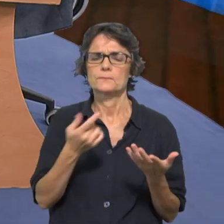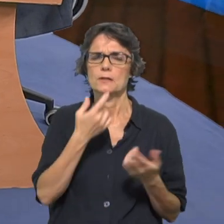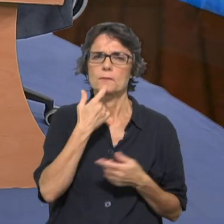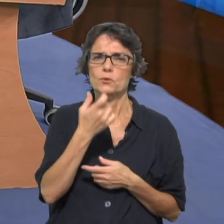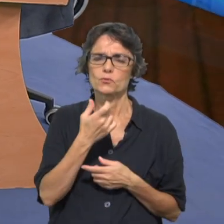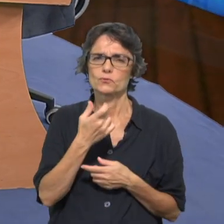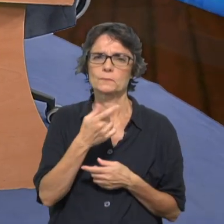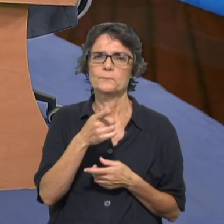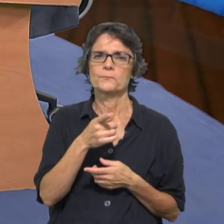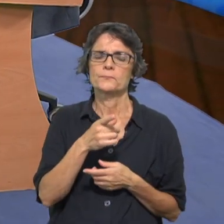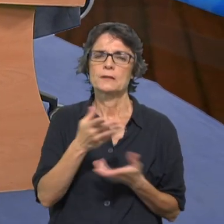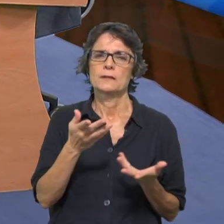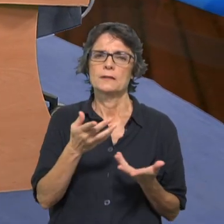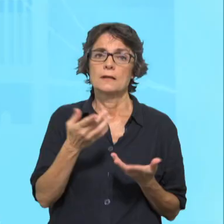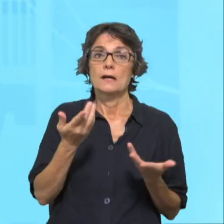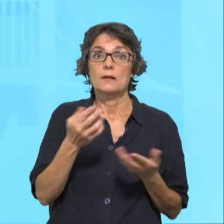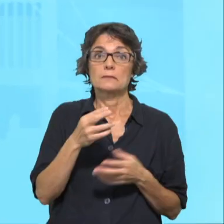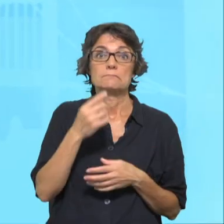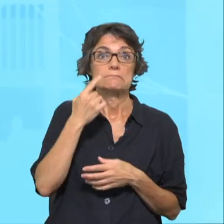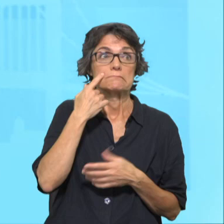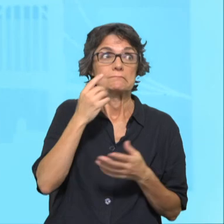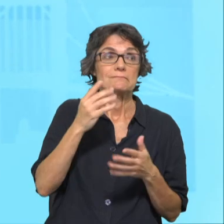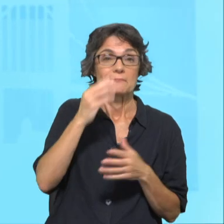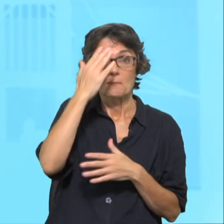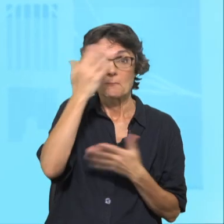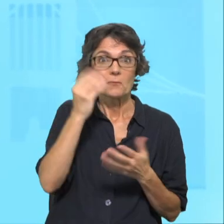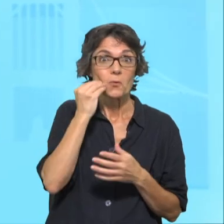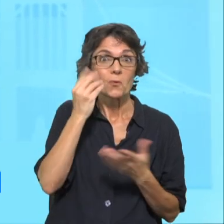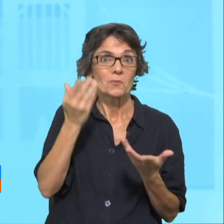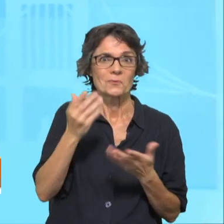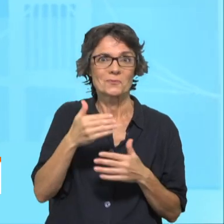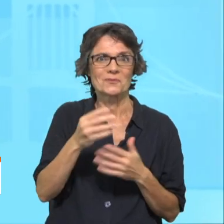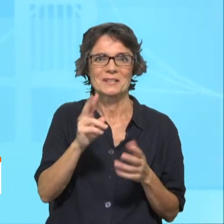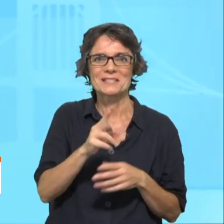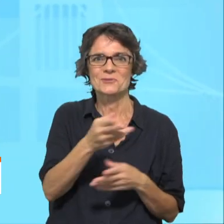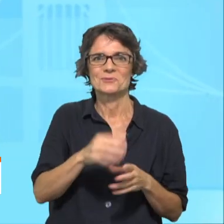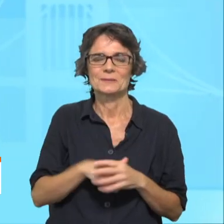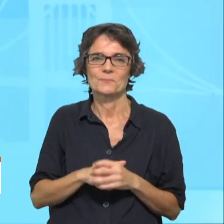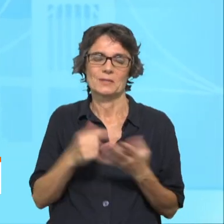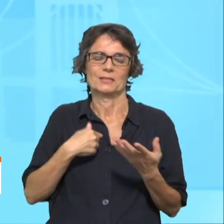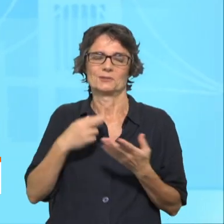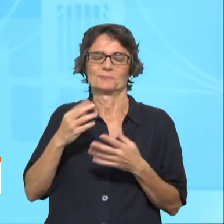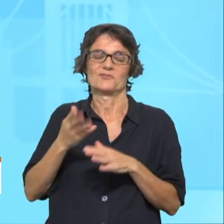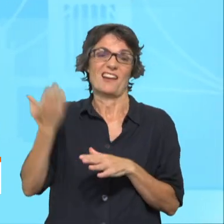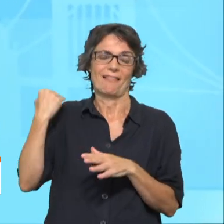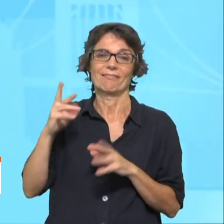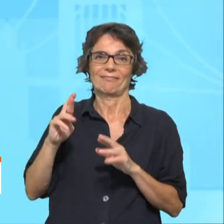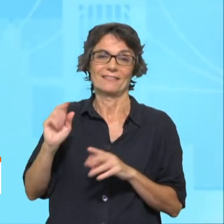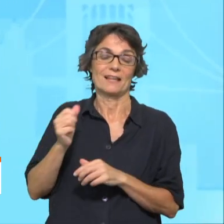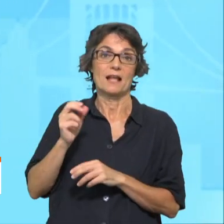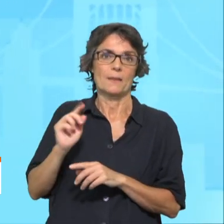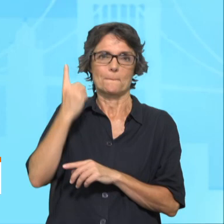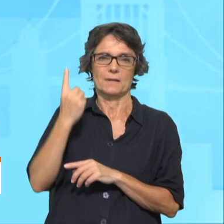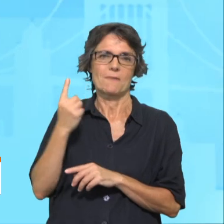segunda sessão? Bom, eu tinha imensas expectativas para a primeira sessão e para este